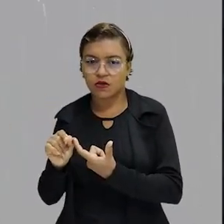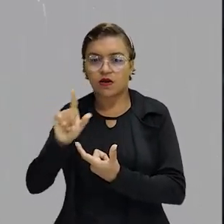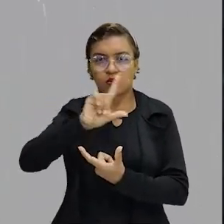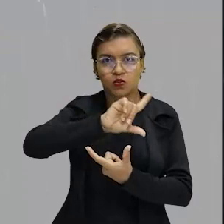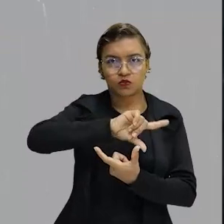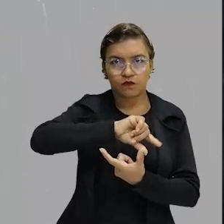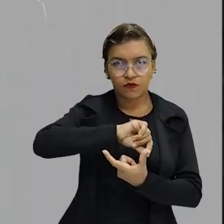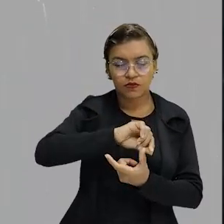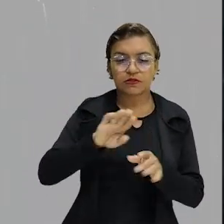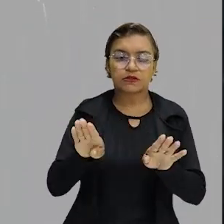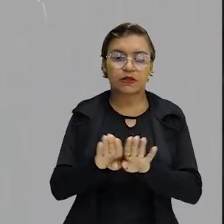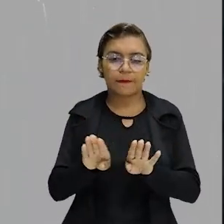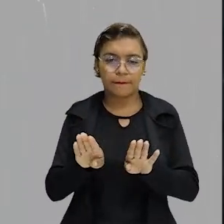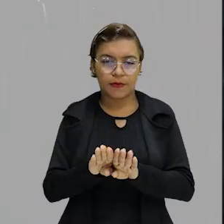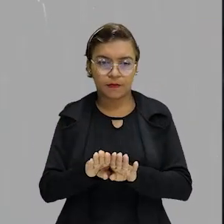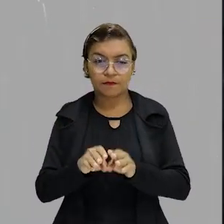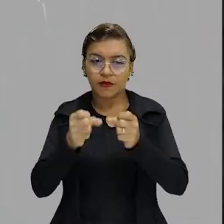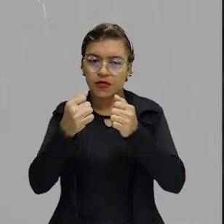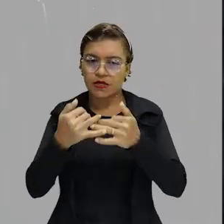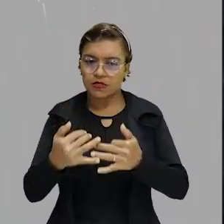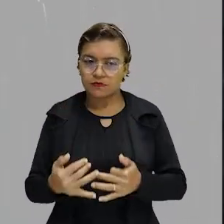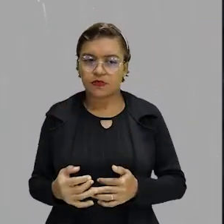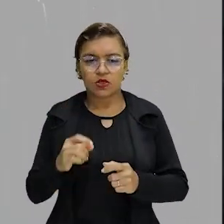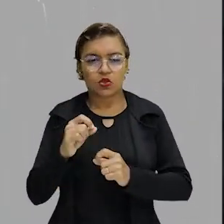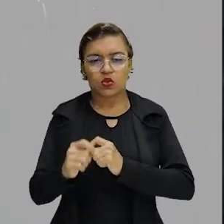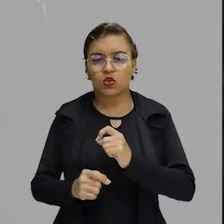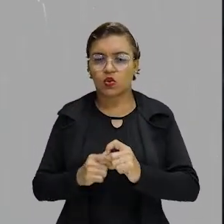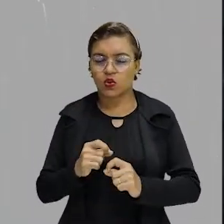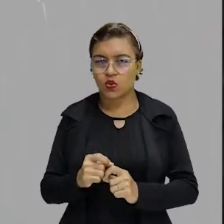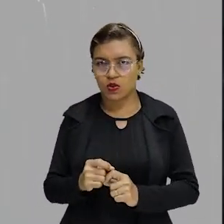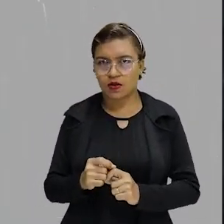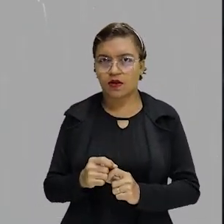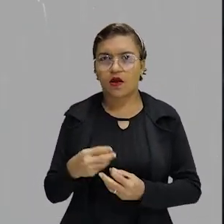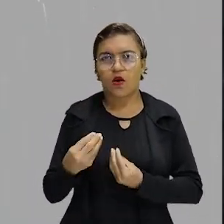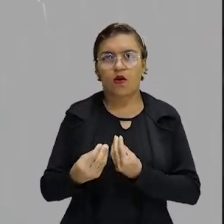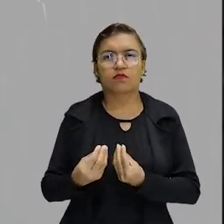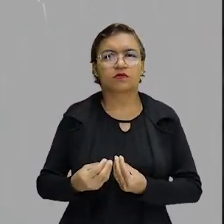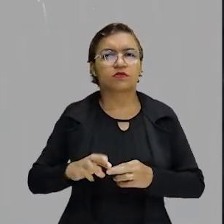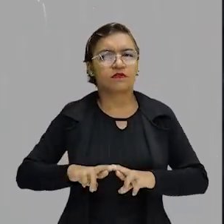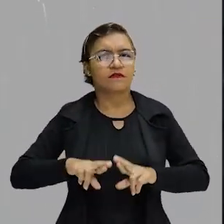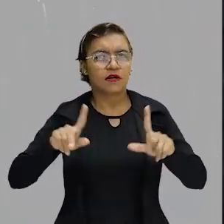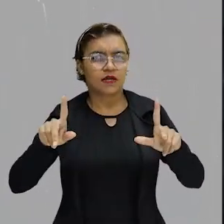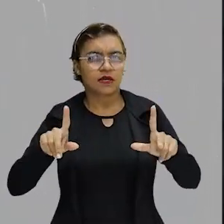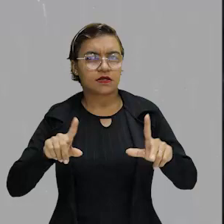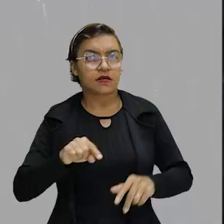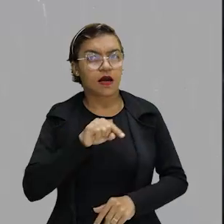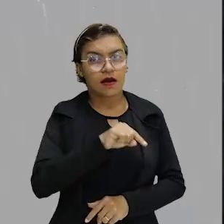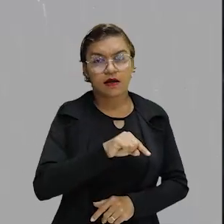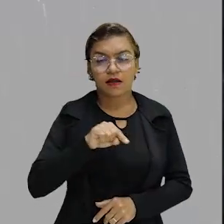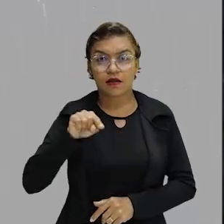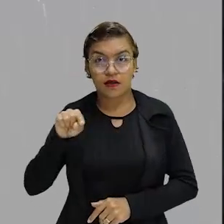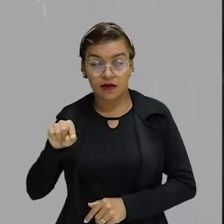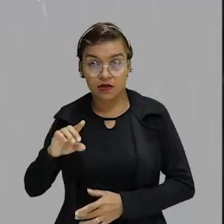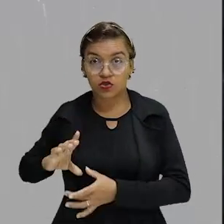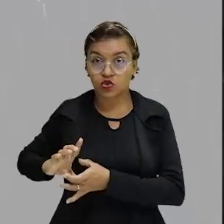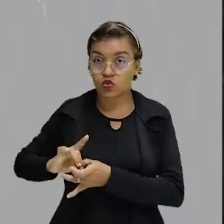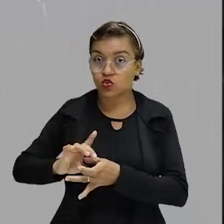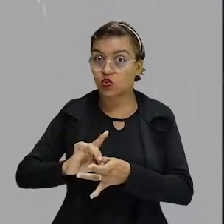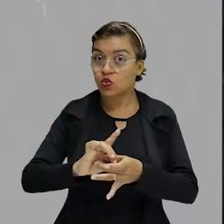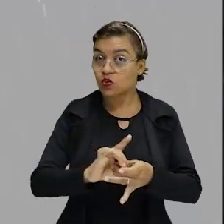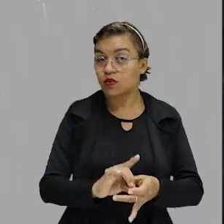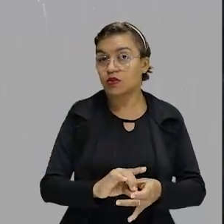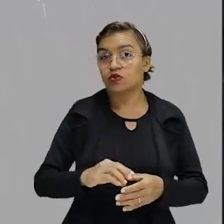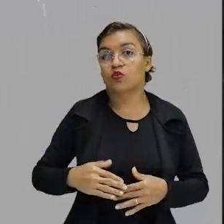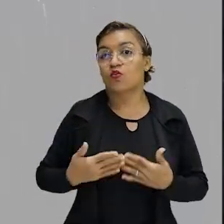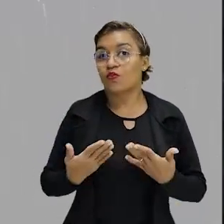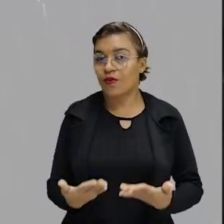prefixo. Explique com suas palavras a diferença entre vivente e sobrevivente dentro do contexto.